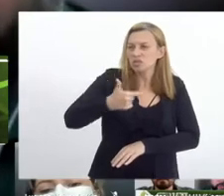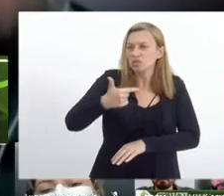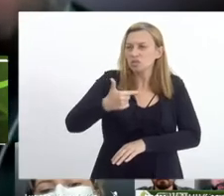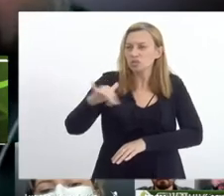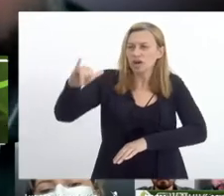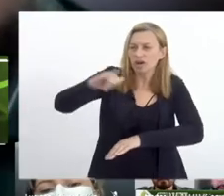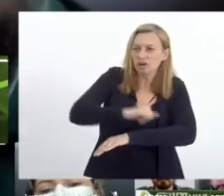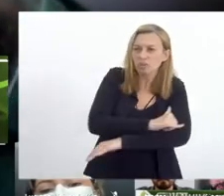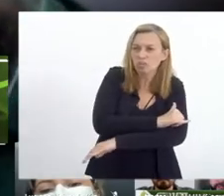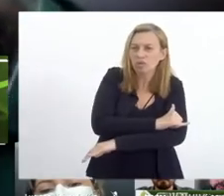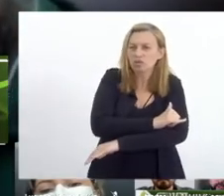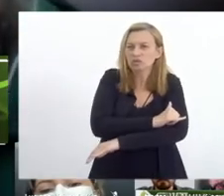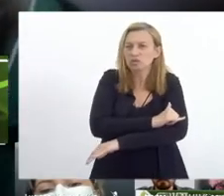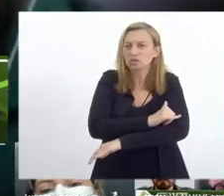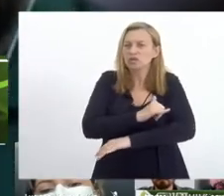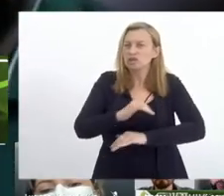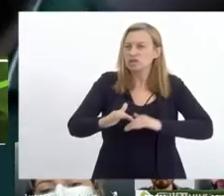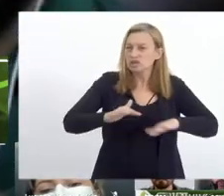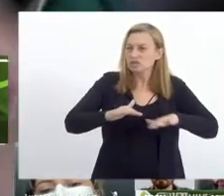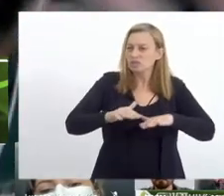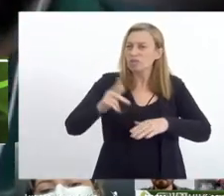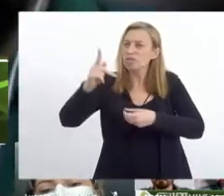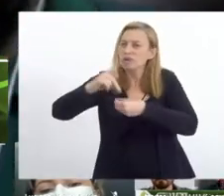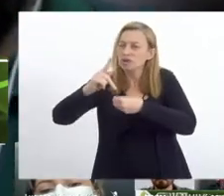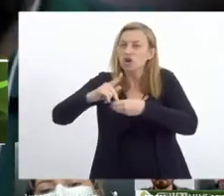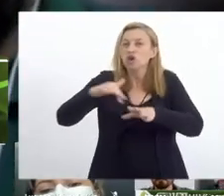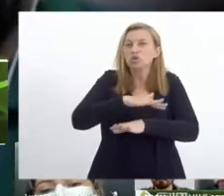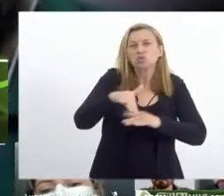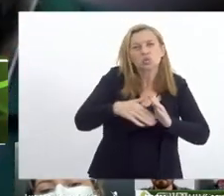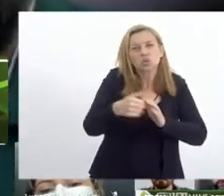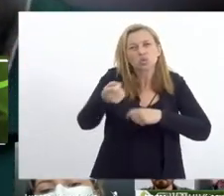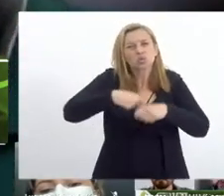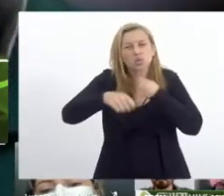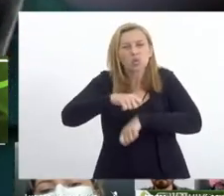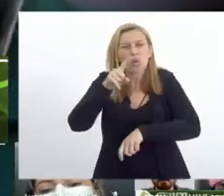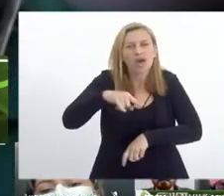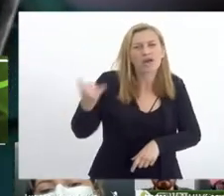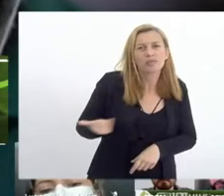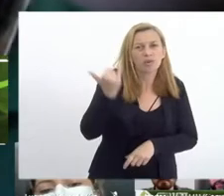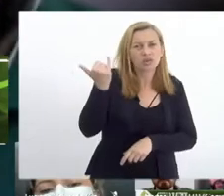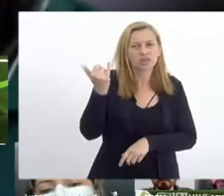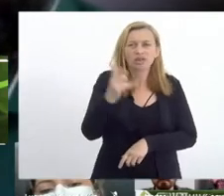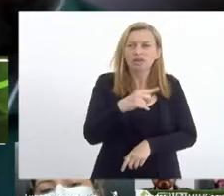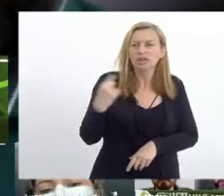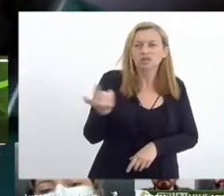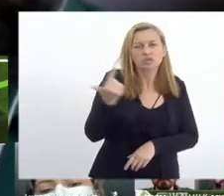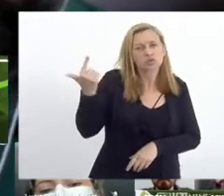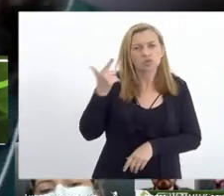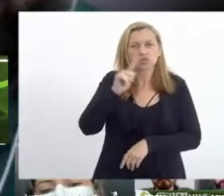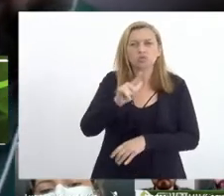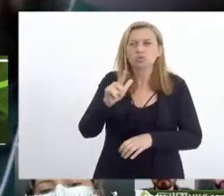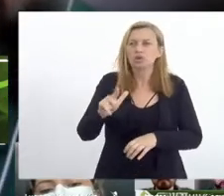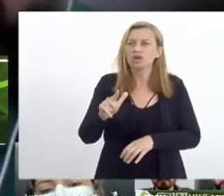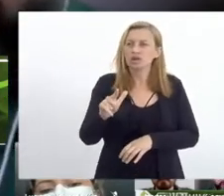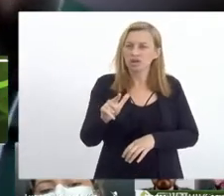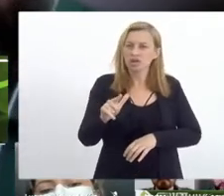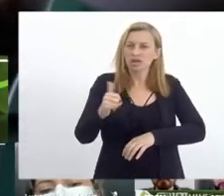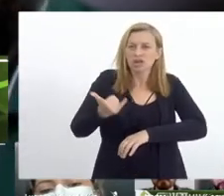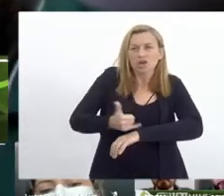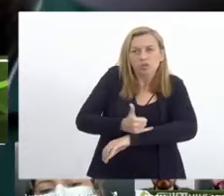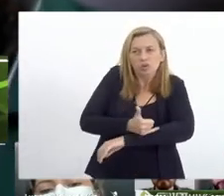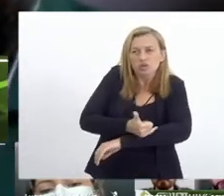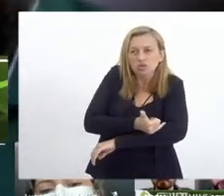pessoas da Petrobras. Então, todos esses negócios são importantes para que a gente mantenha uma infraestrutura